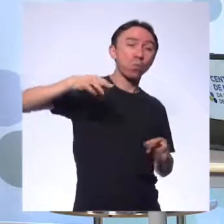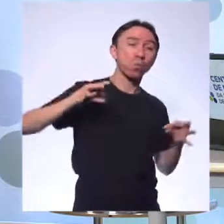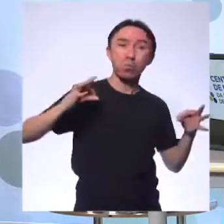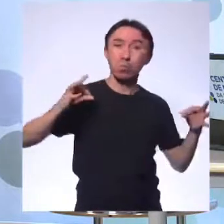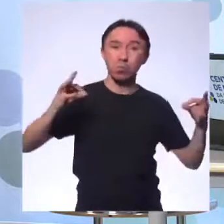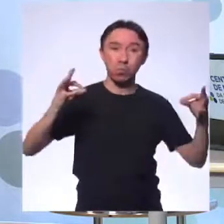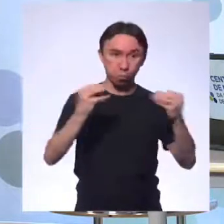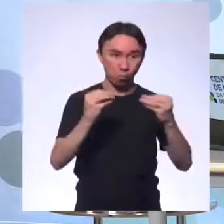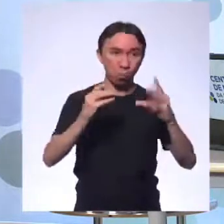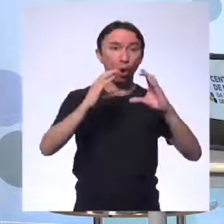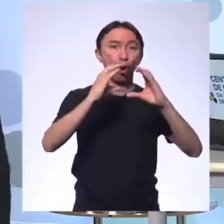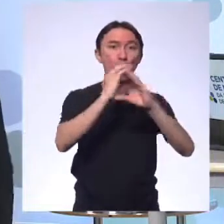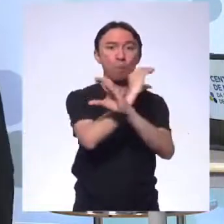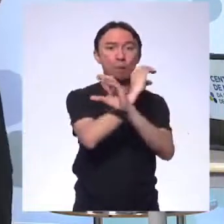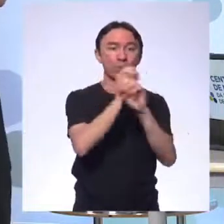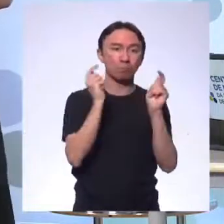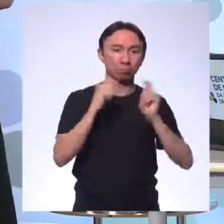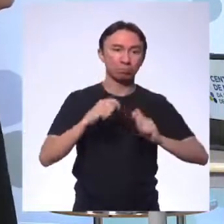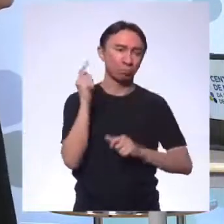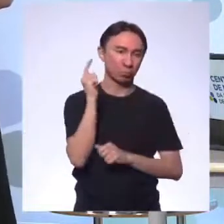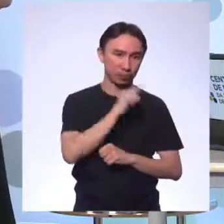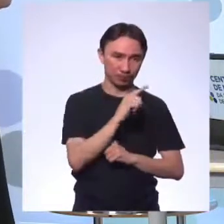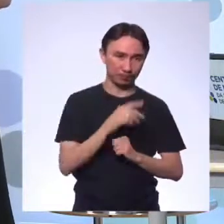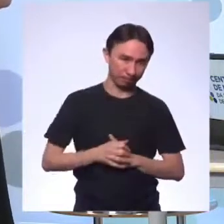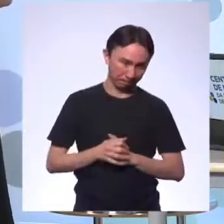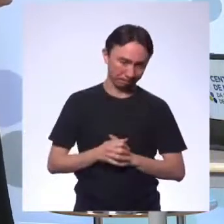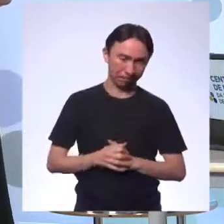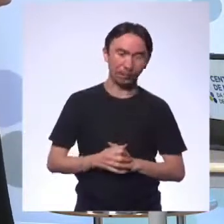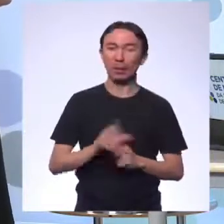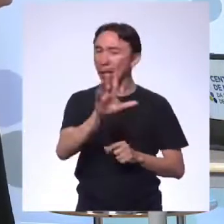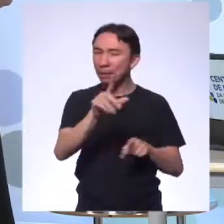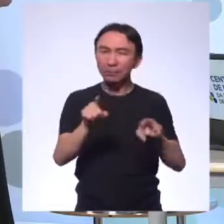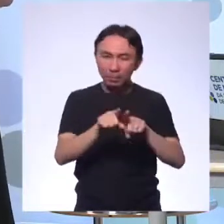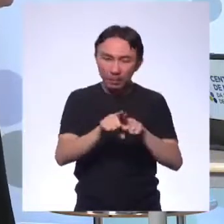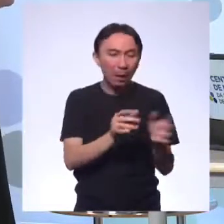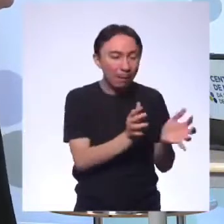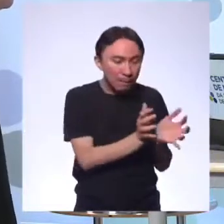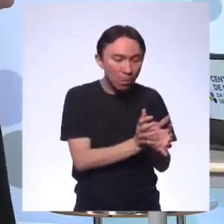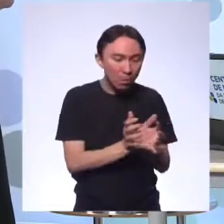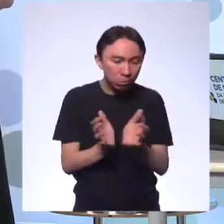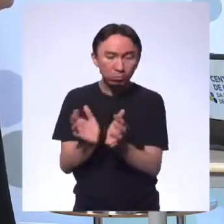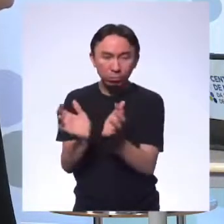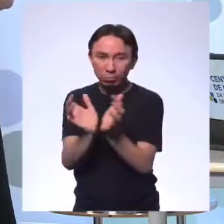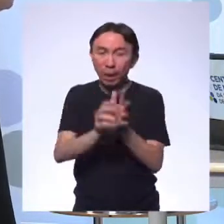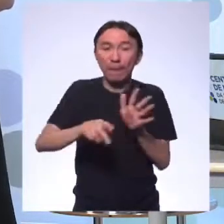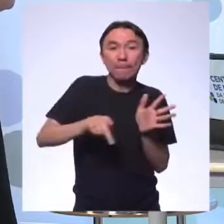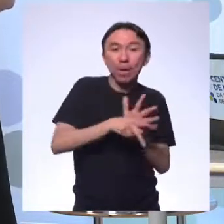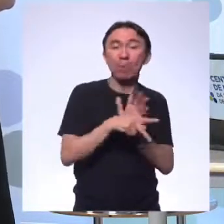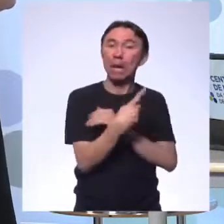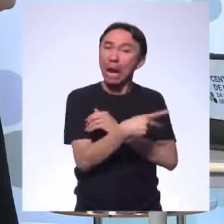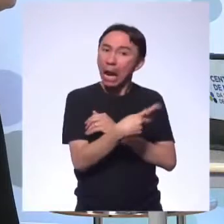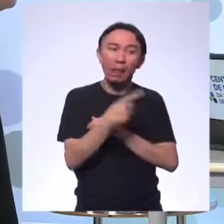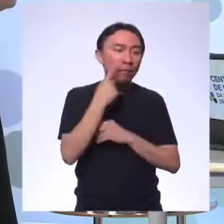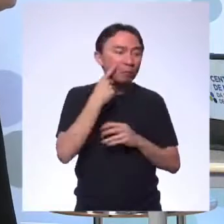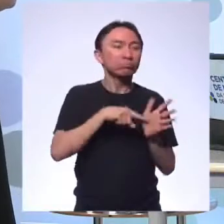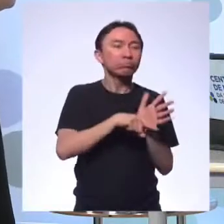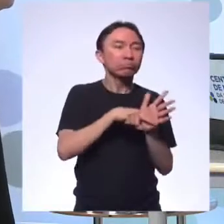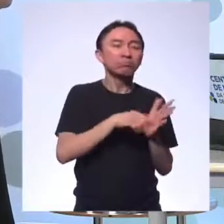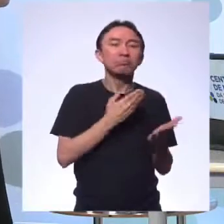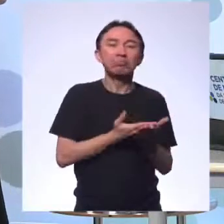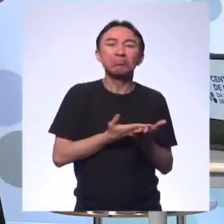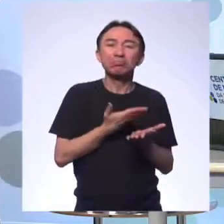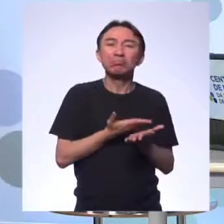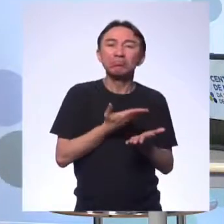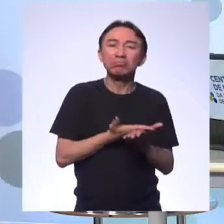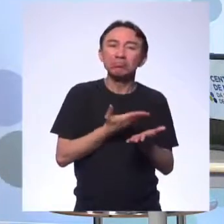espécies. Né? Então, se a gente for pensar aí como que a gente estuda a variedade de espécies, né? Como